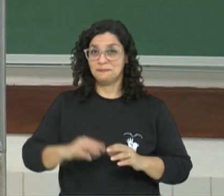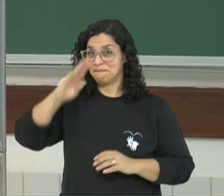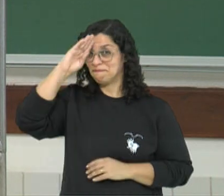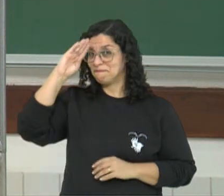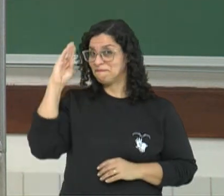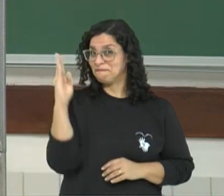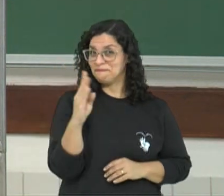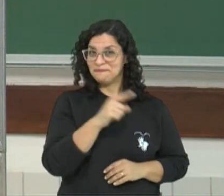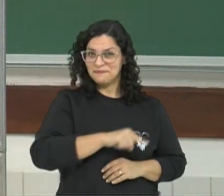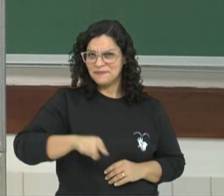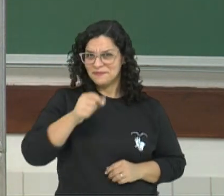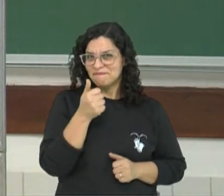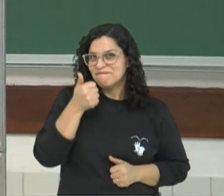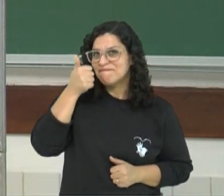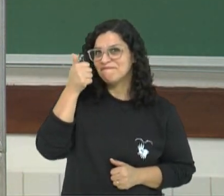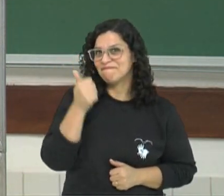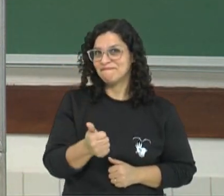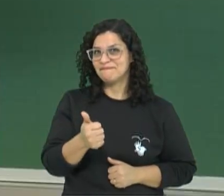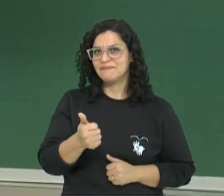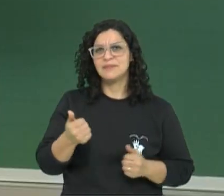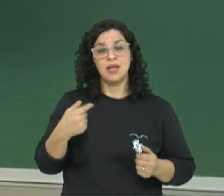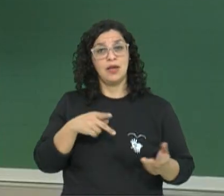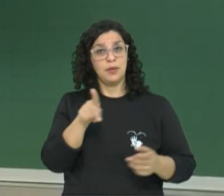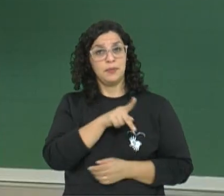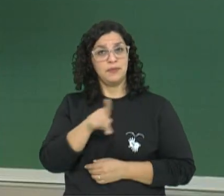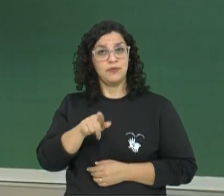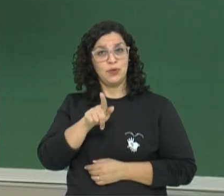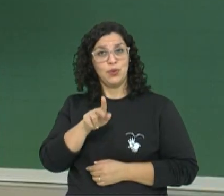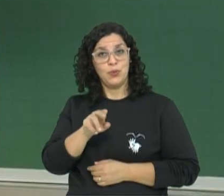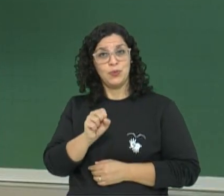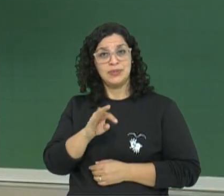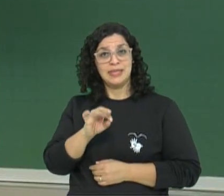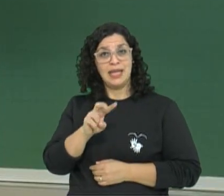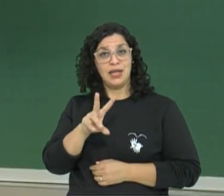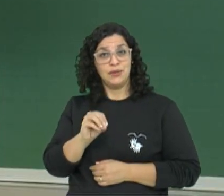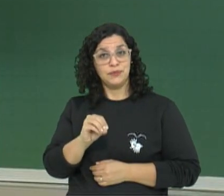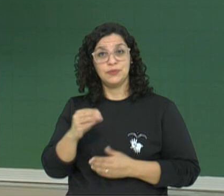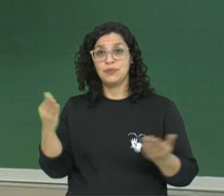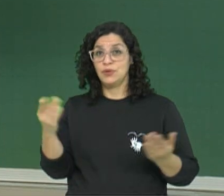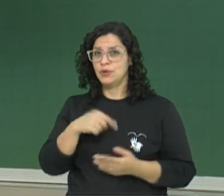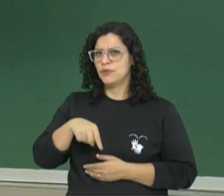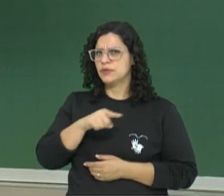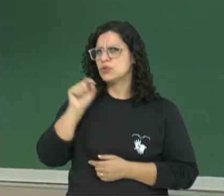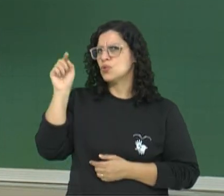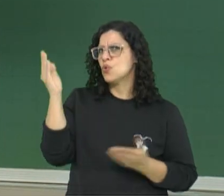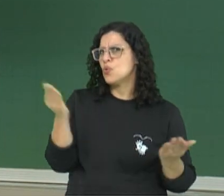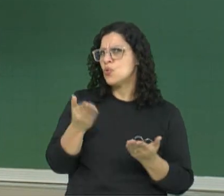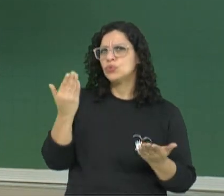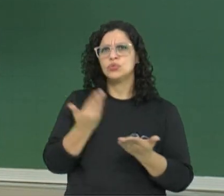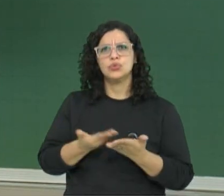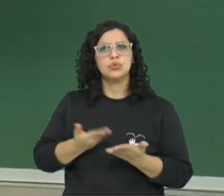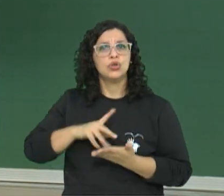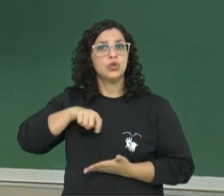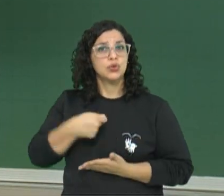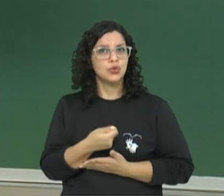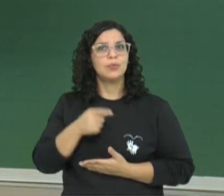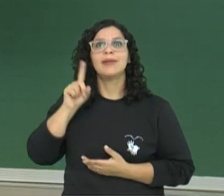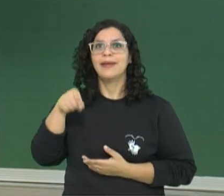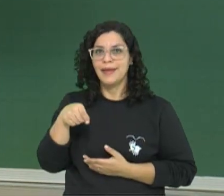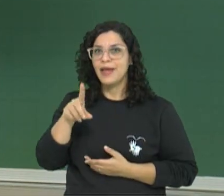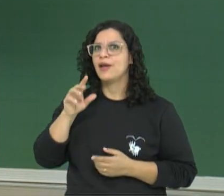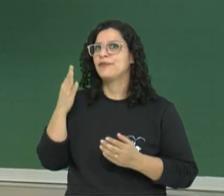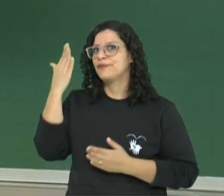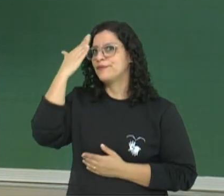Fala, meus queridos, tudo bem com vocês? Quem está falando aqui é o professor Gustavo Trevencial Muraski e hoje nós vamos falar sobre ela mesma,